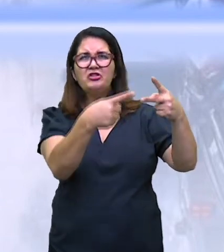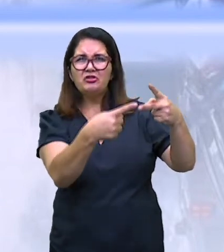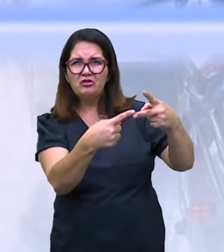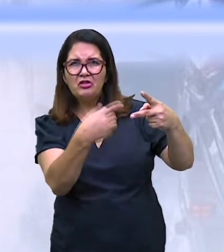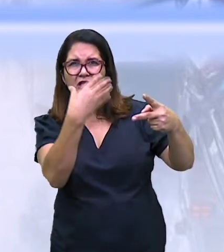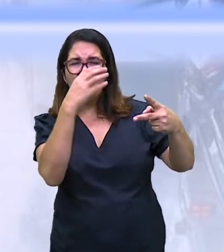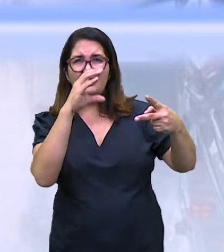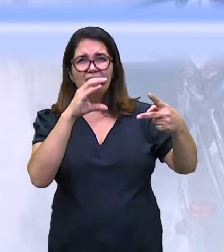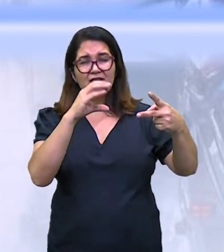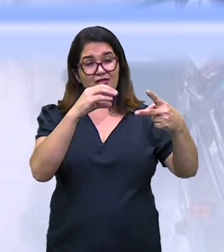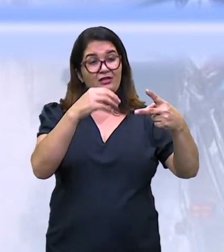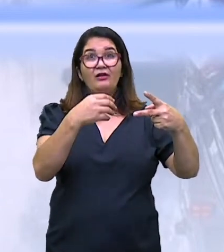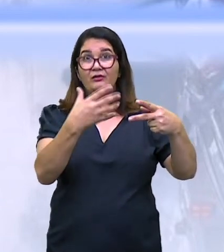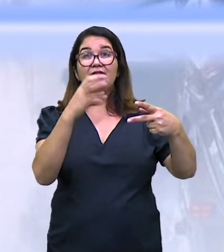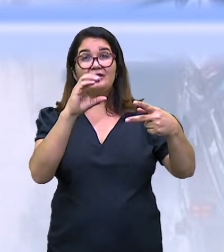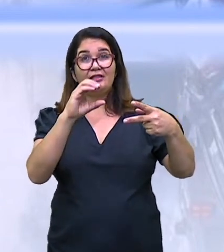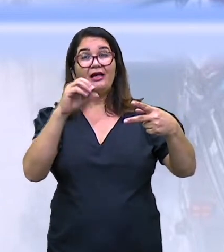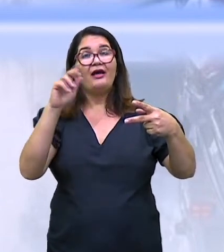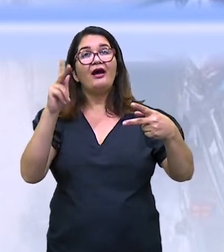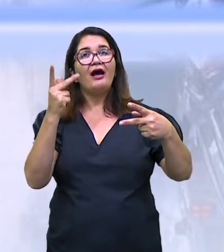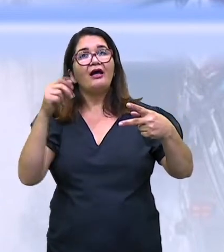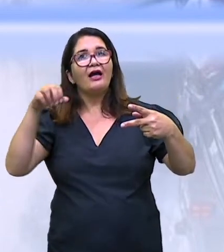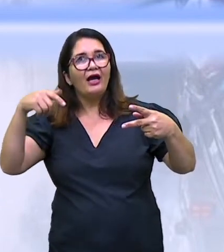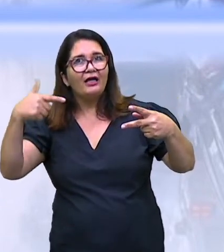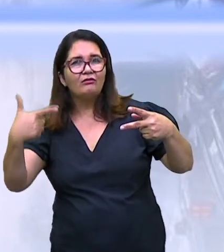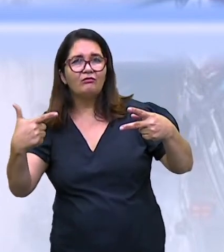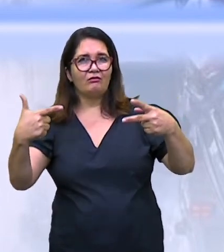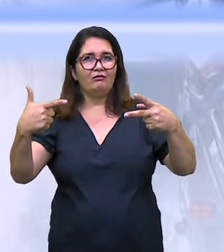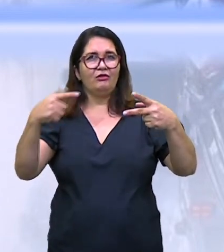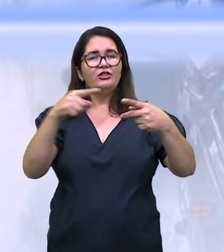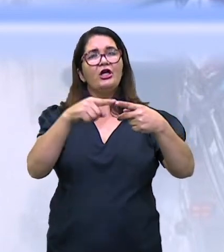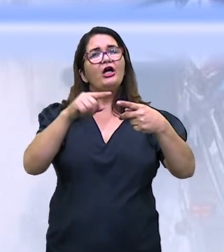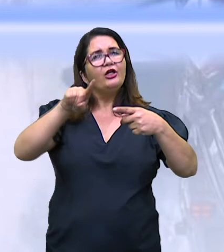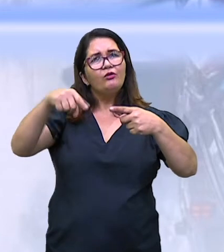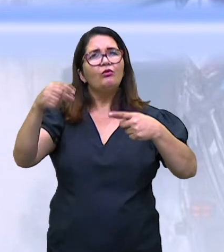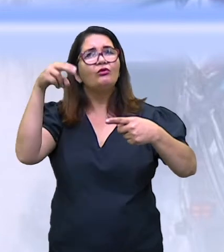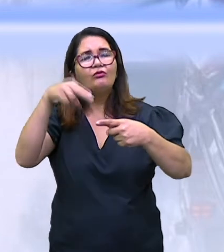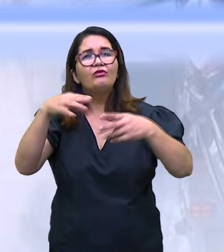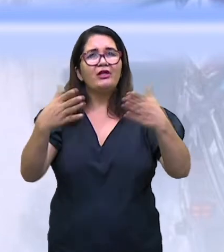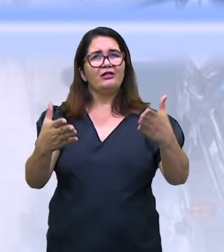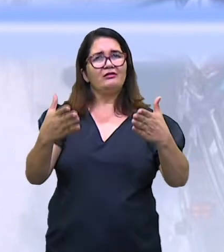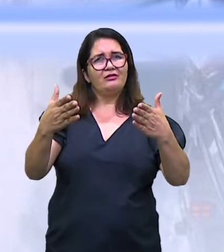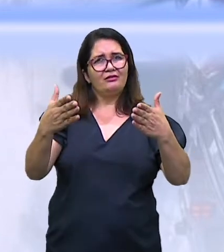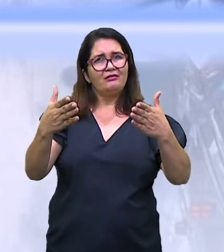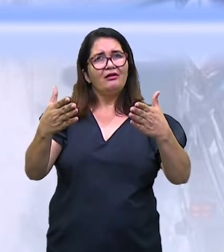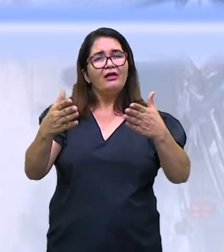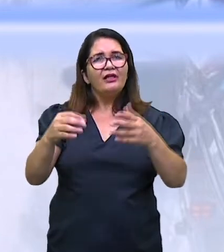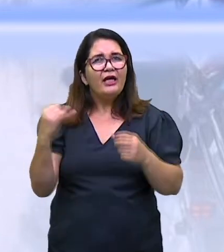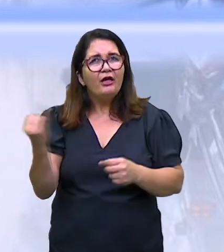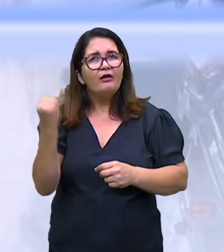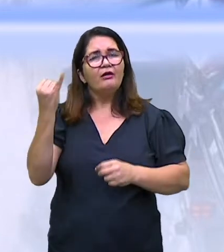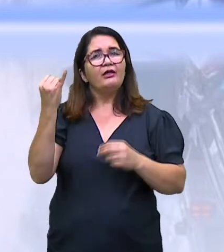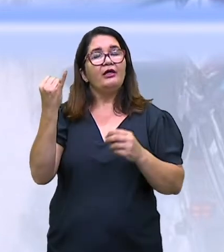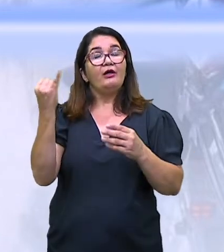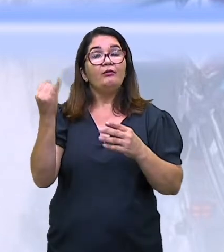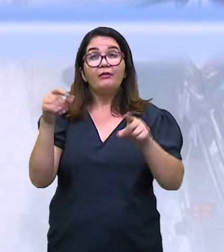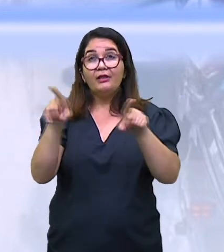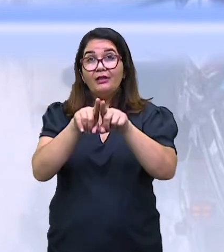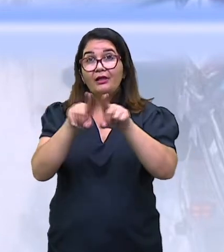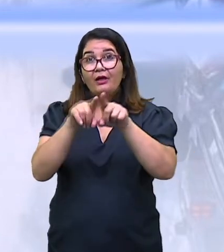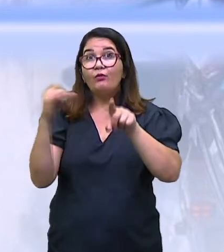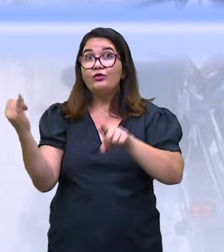hora de você se atualizar sobre os principais poluentes atmosféricos e seus efeitos no